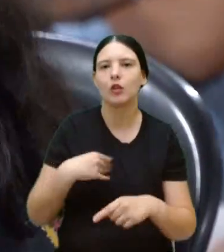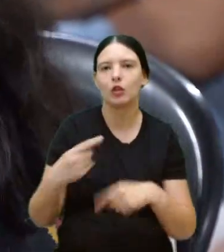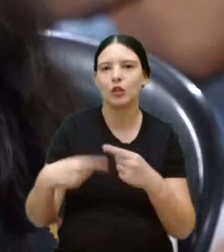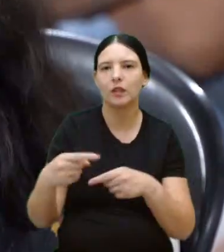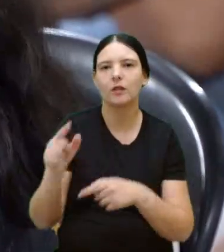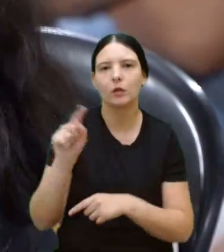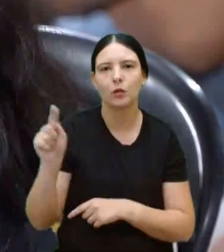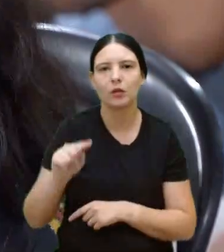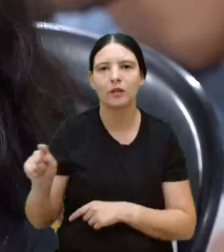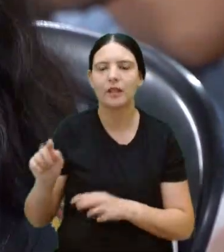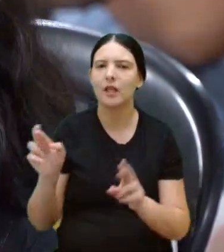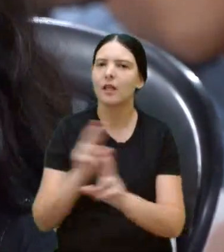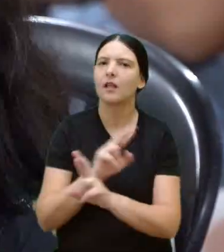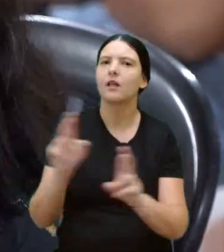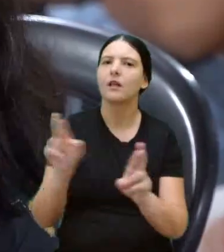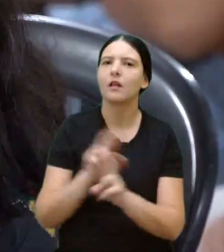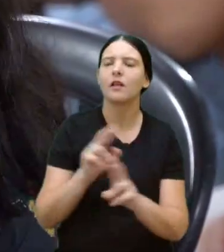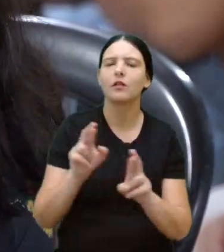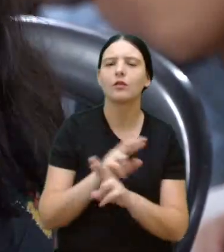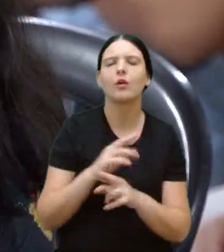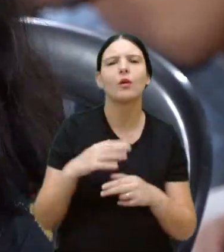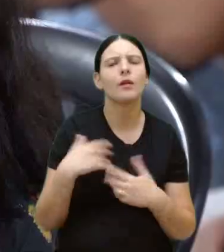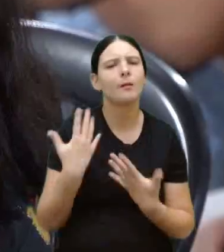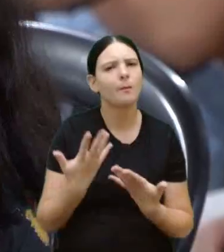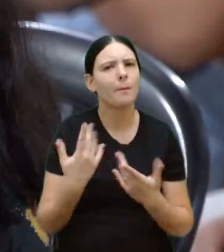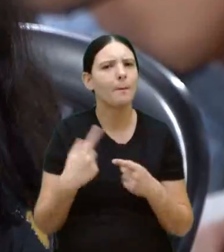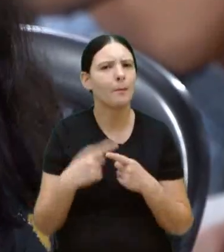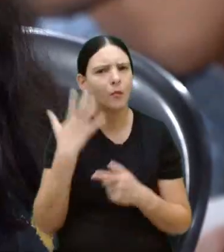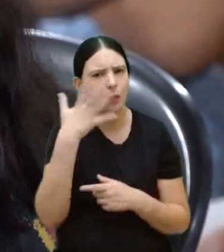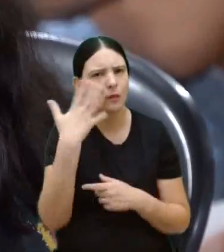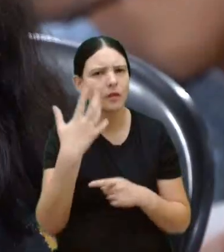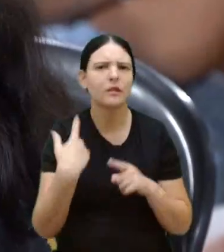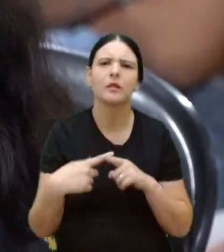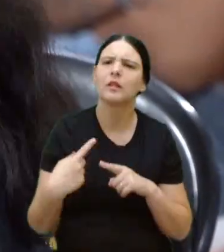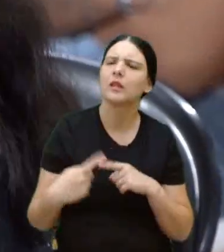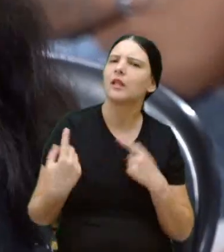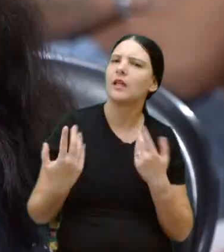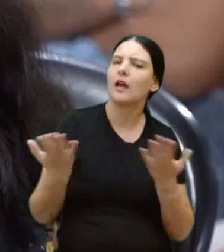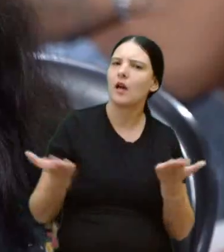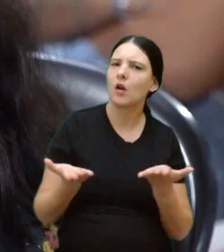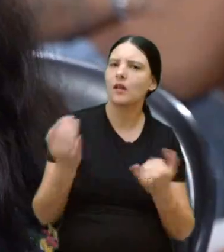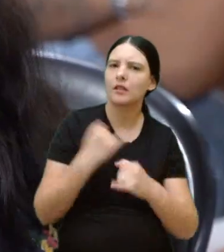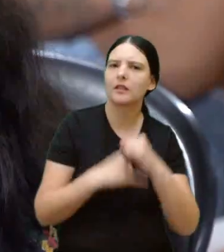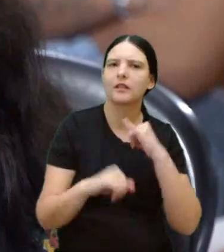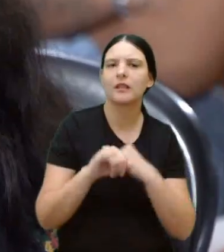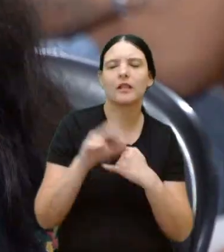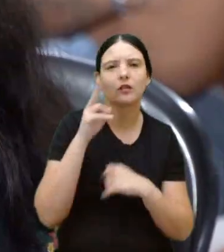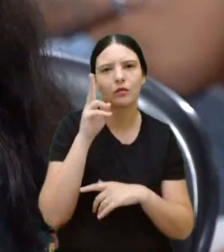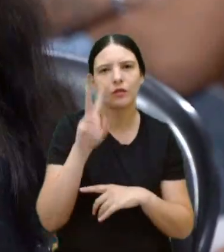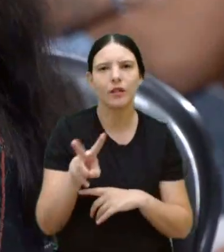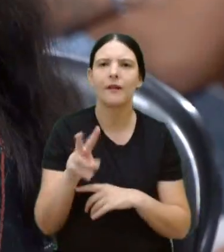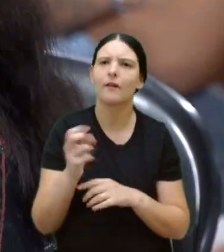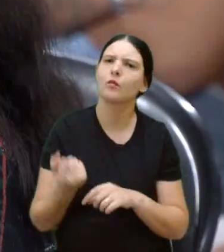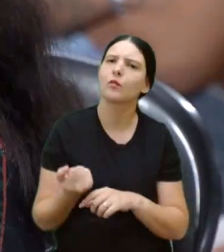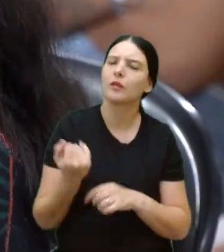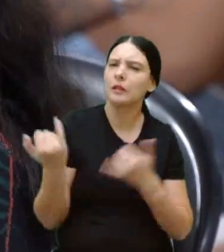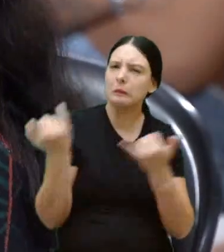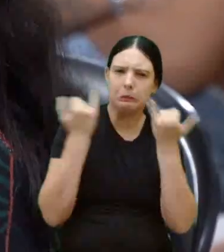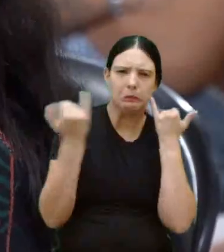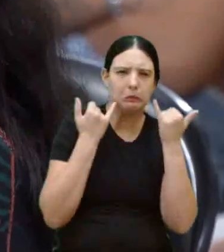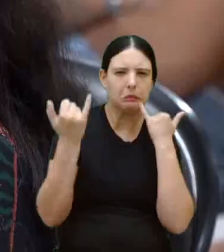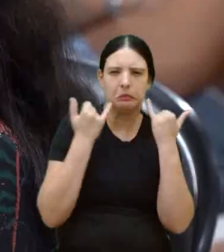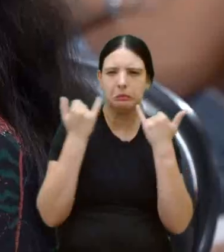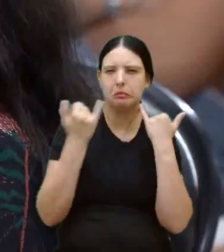romântico? Porque, atualmente, a gente vê muito, né, na internet, a quantidade de informação e acessibilidade